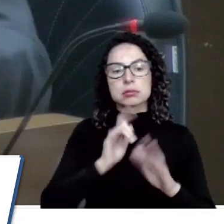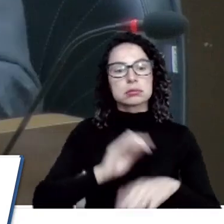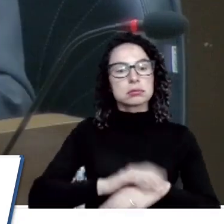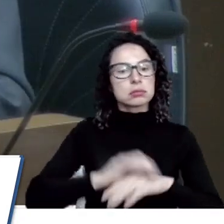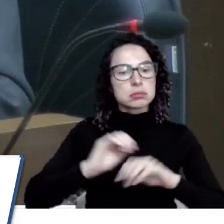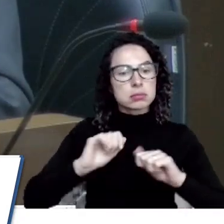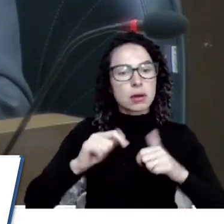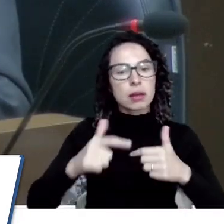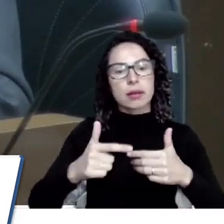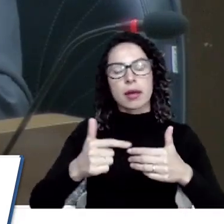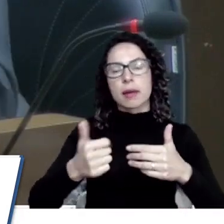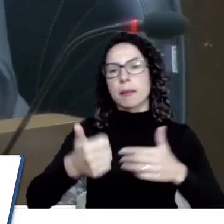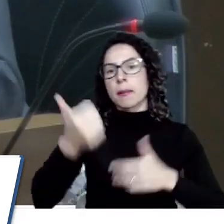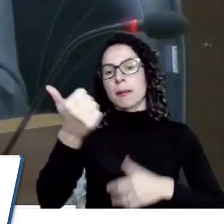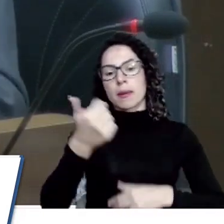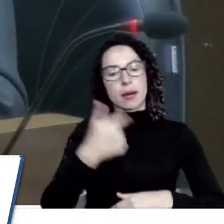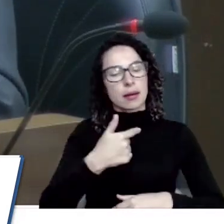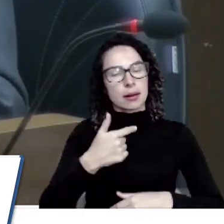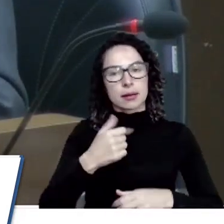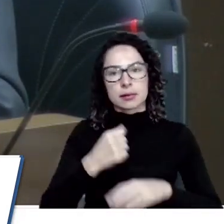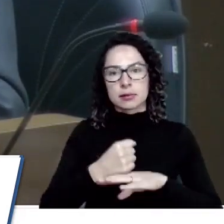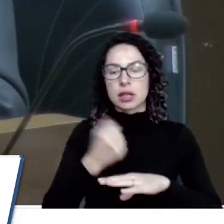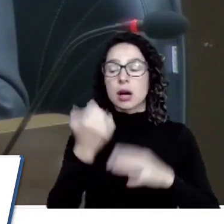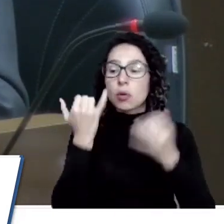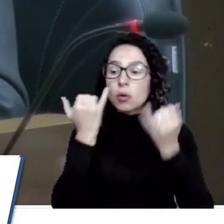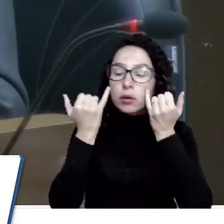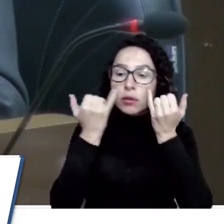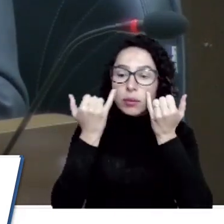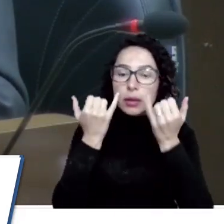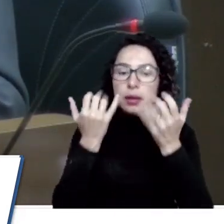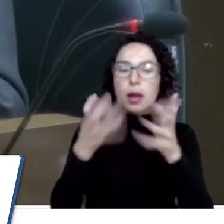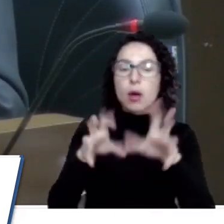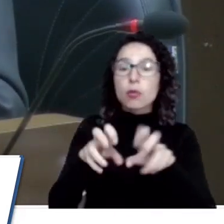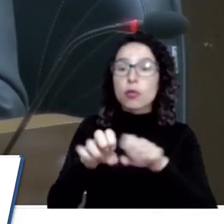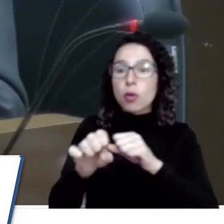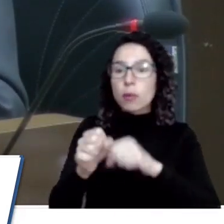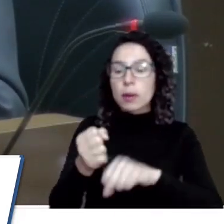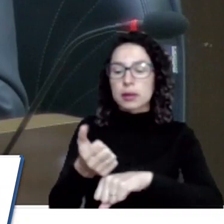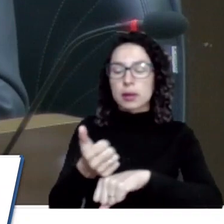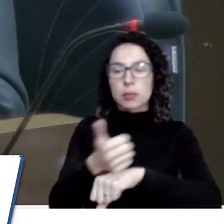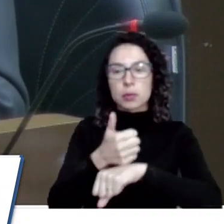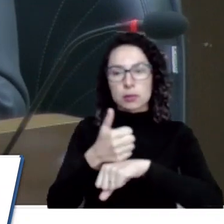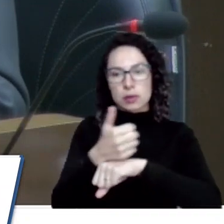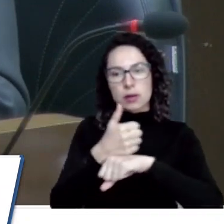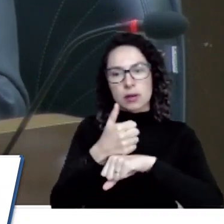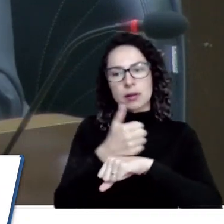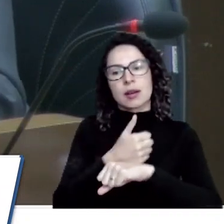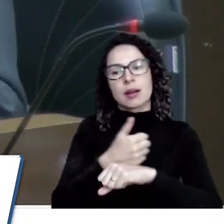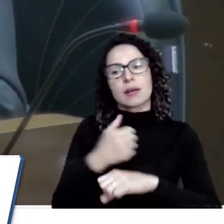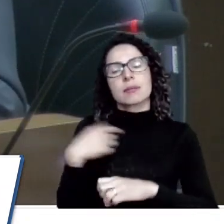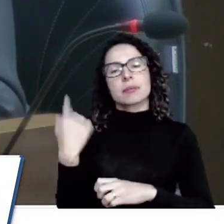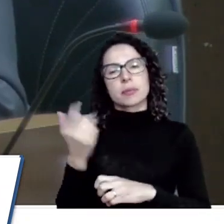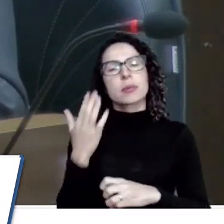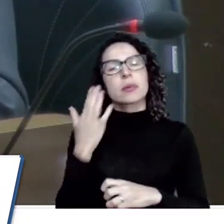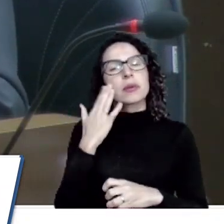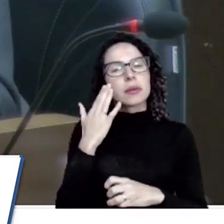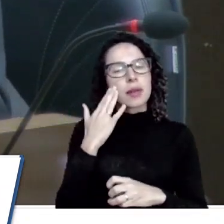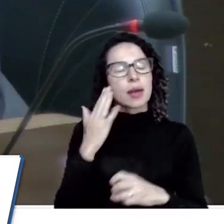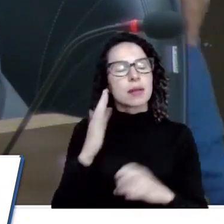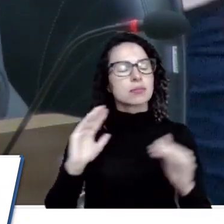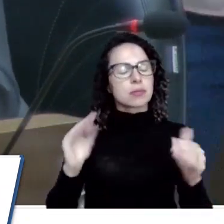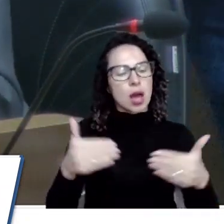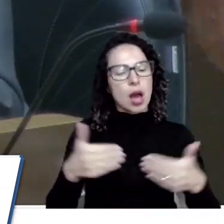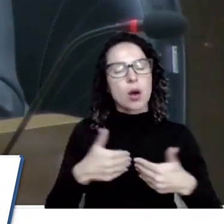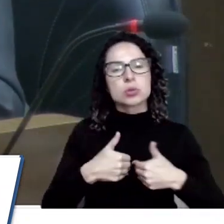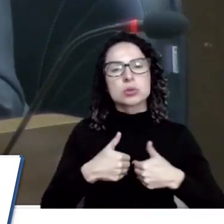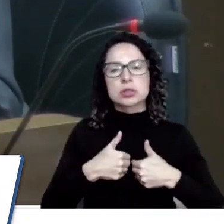Franca com formação de profissionais. A gente sabe que o autista